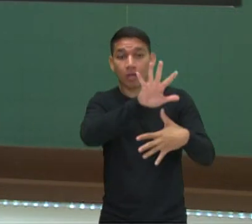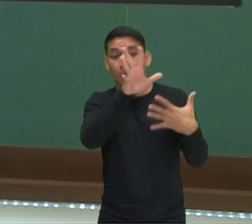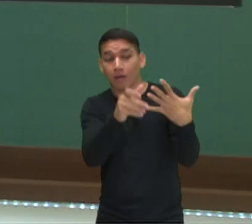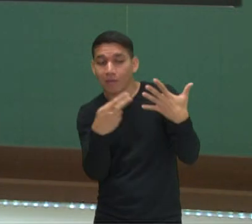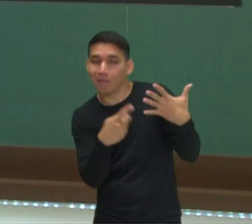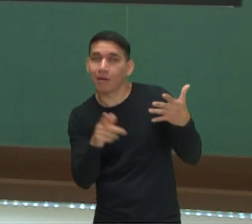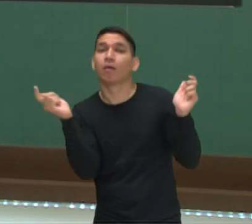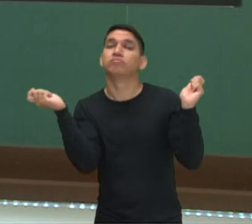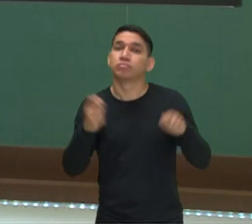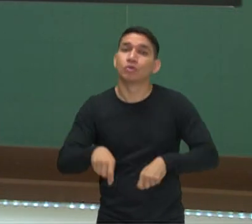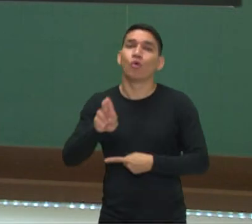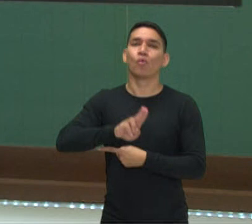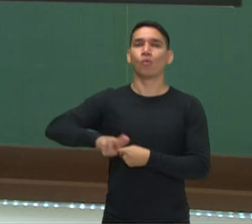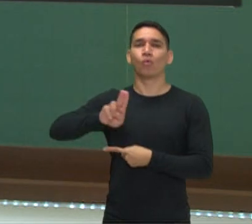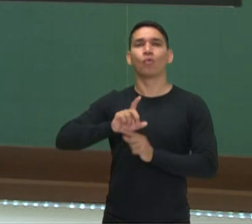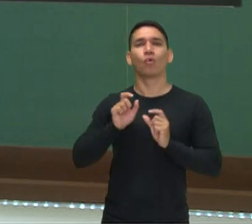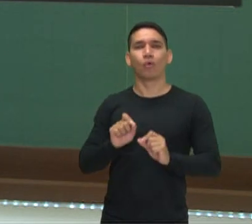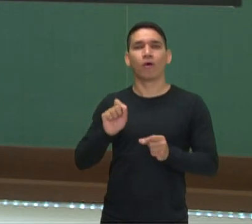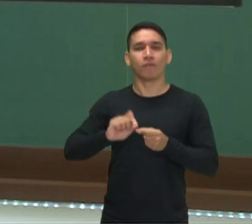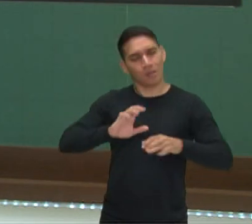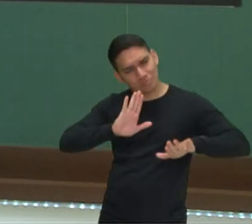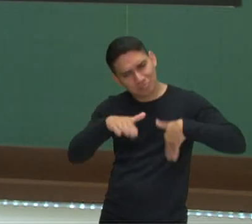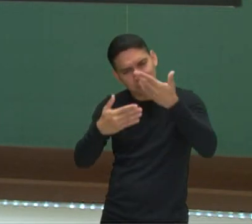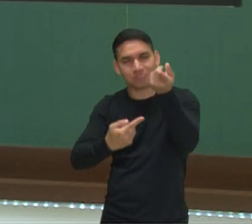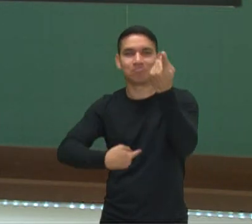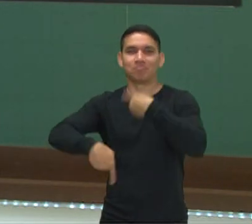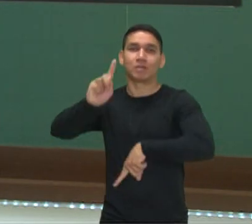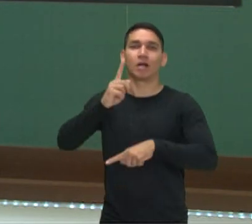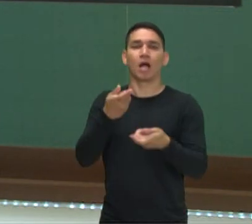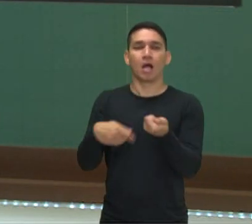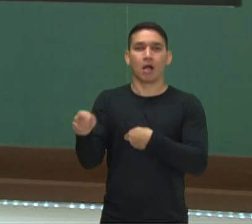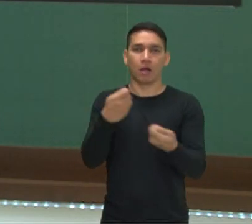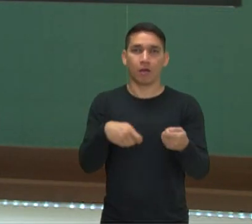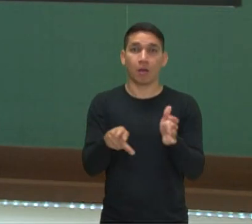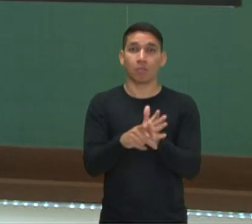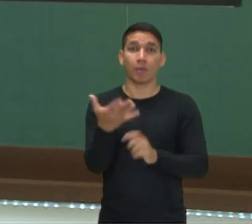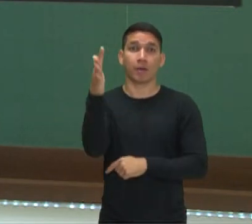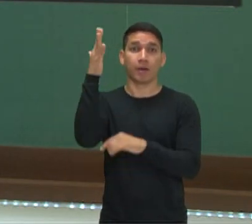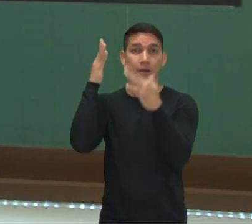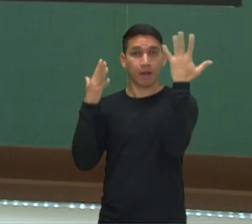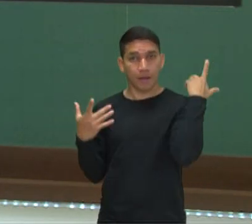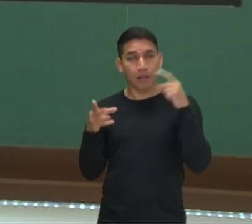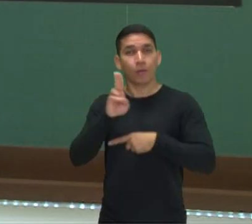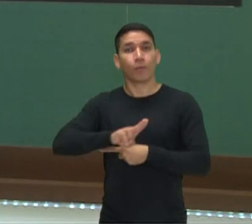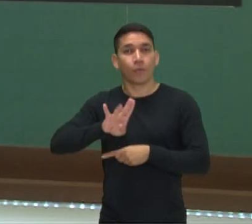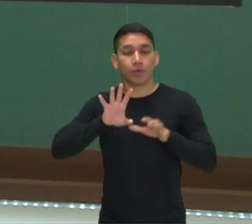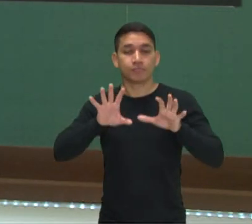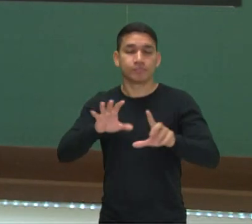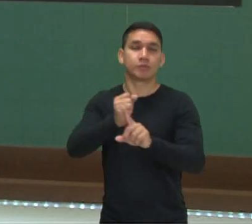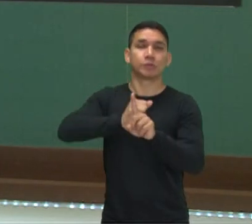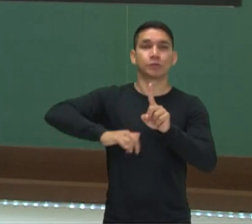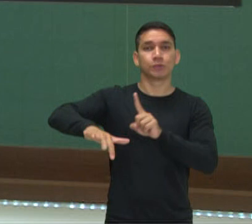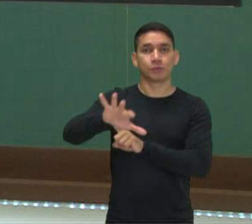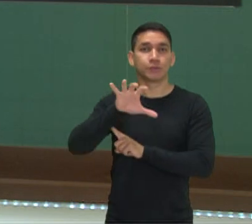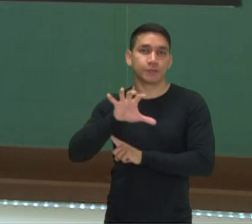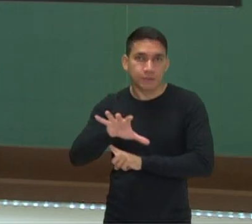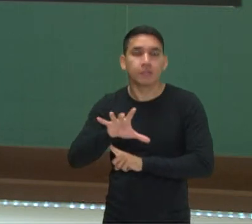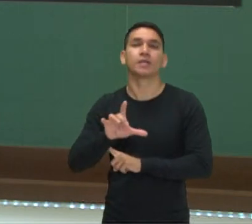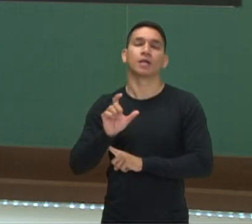que podem ser utilizados ali para o desenvolvimento econômico, né, extraídos da natureza e utilizados pela sociedade ali